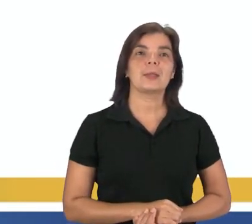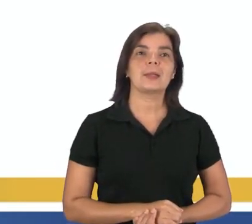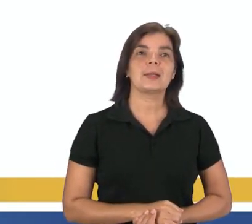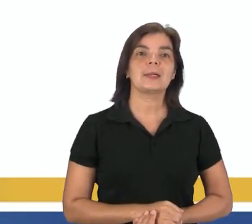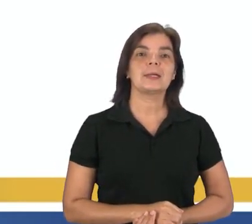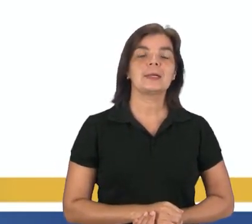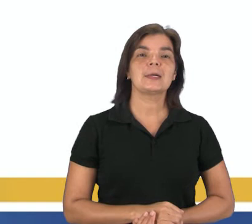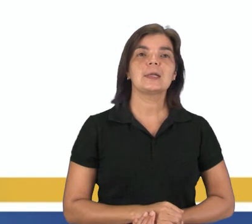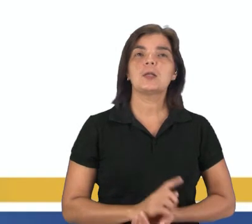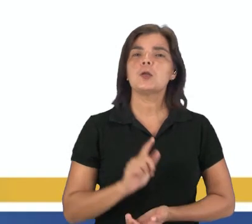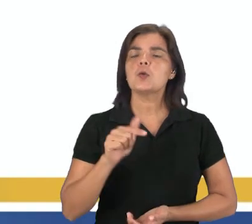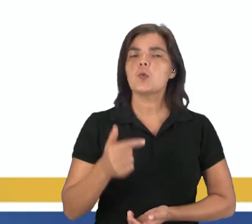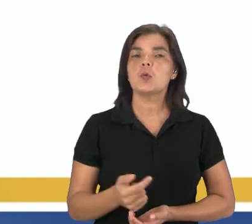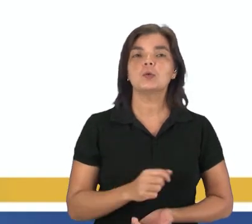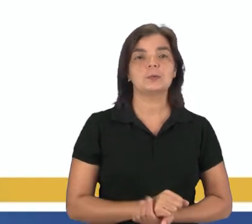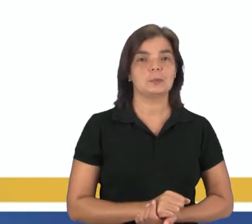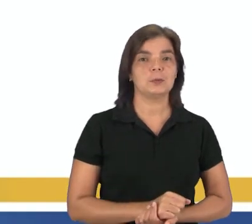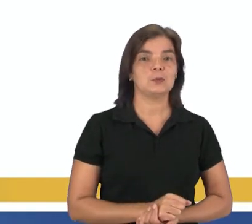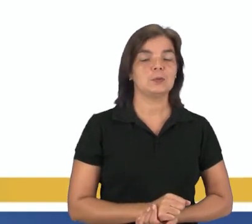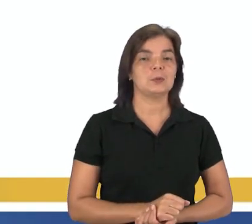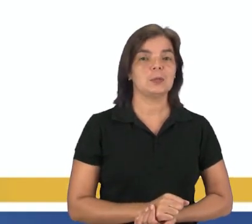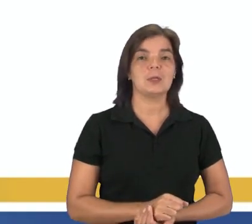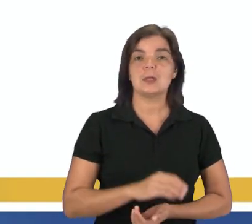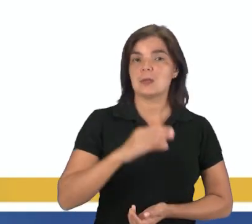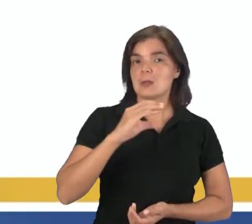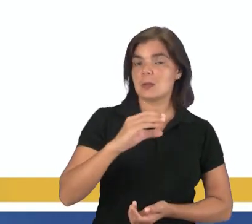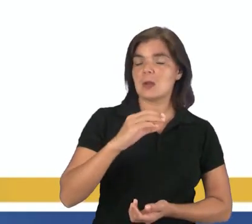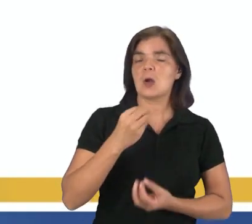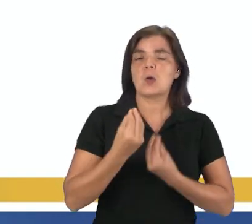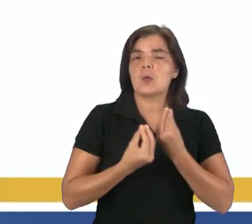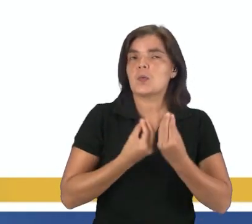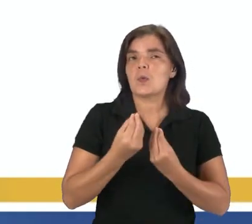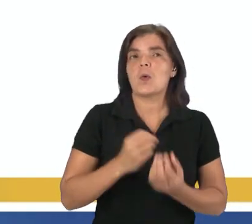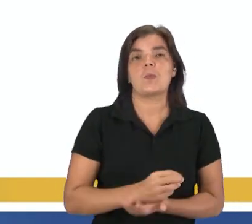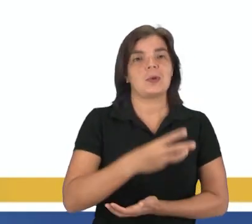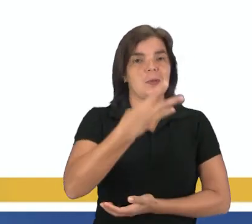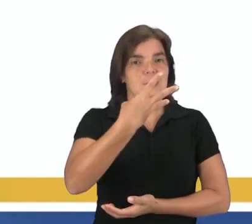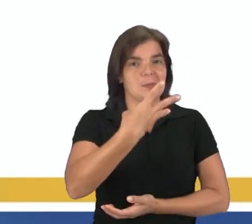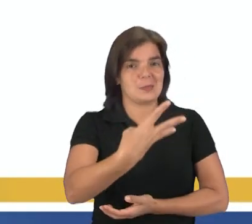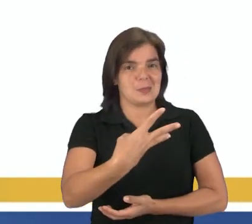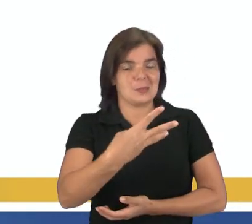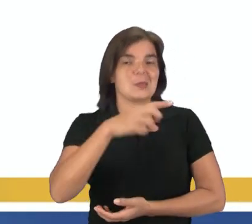402. E a letra C, 3.500.